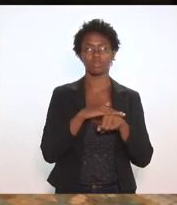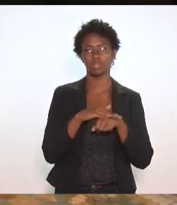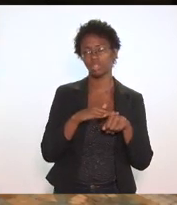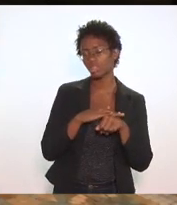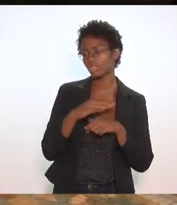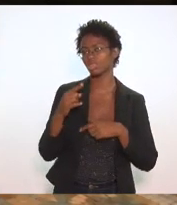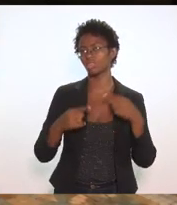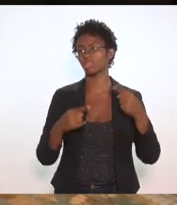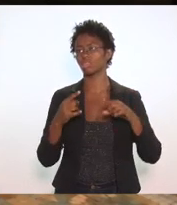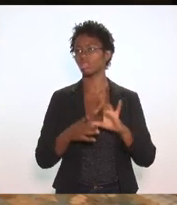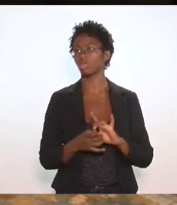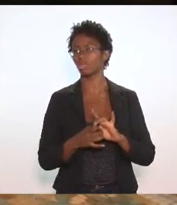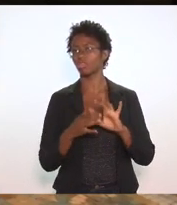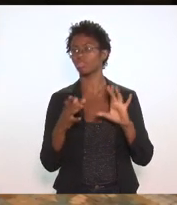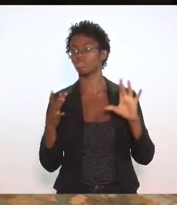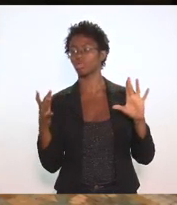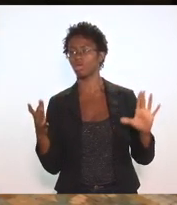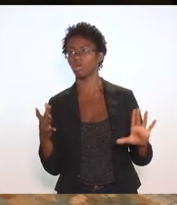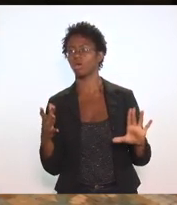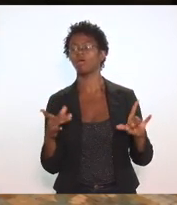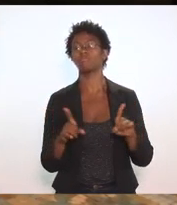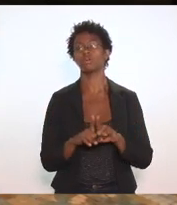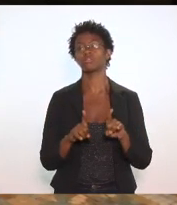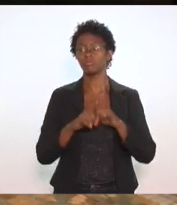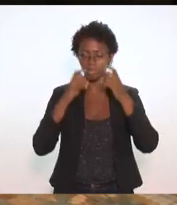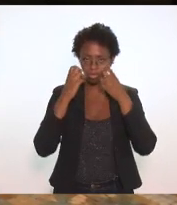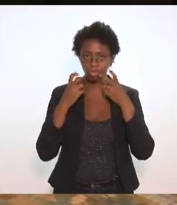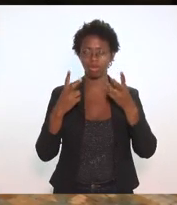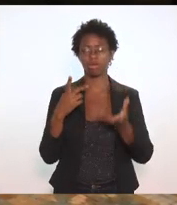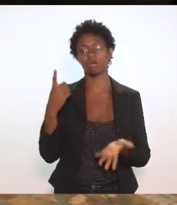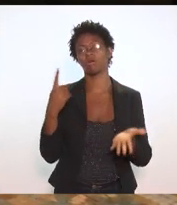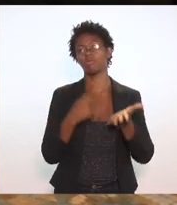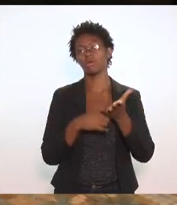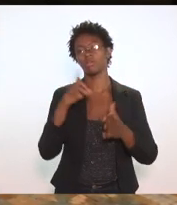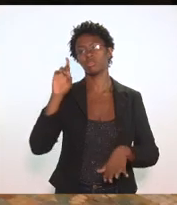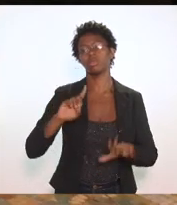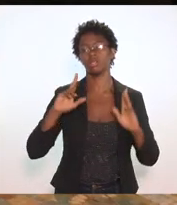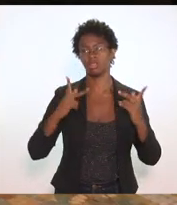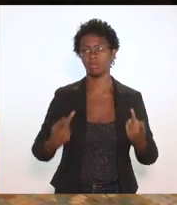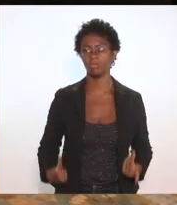democracia, ganha o olhar de alguém comprometida com as questões dos direitos